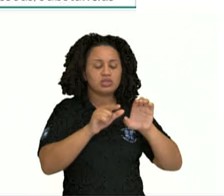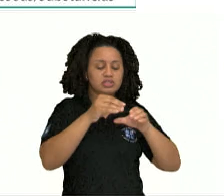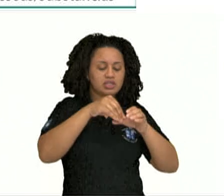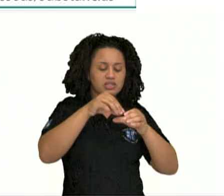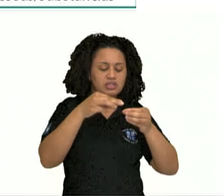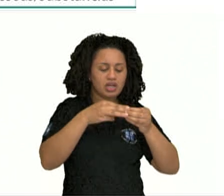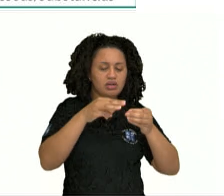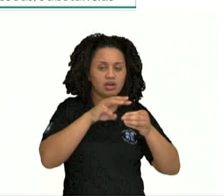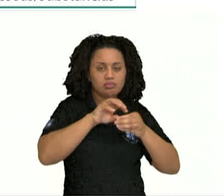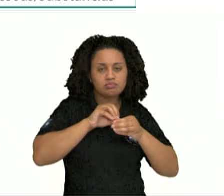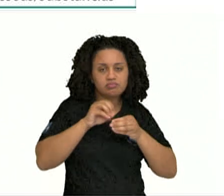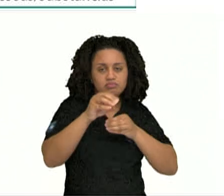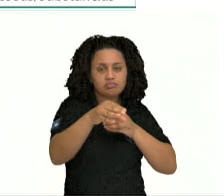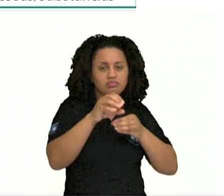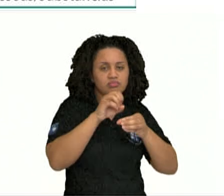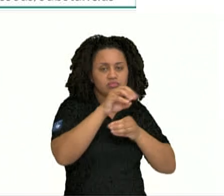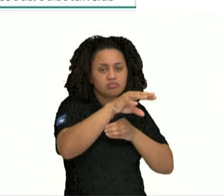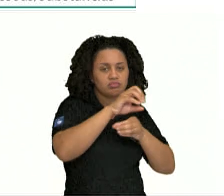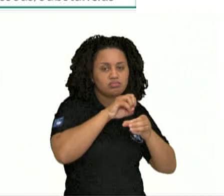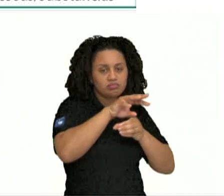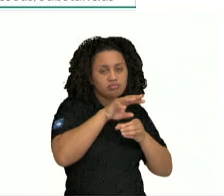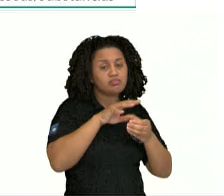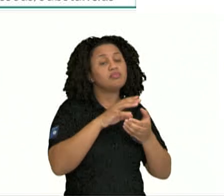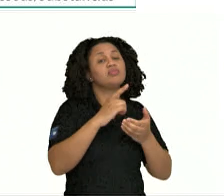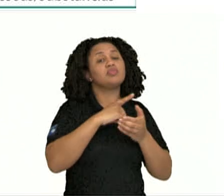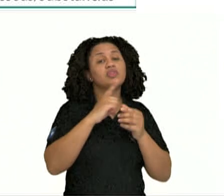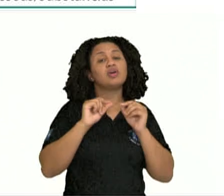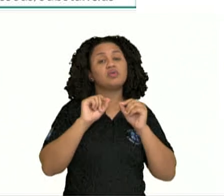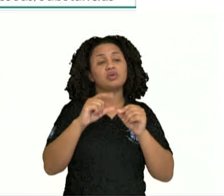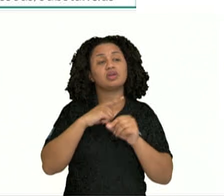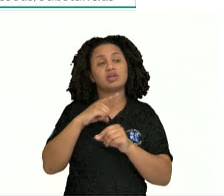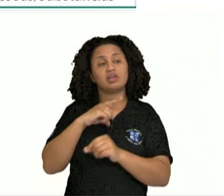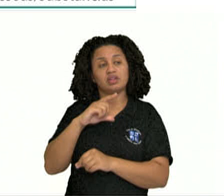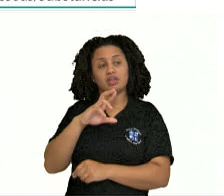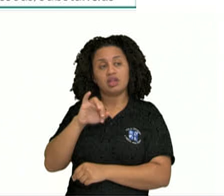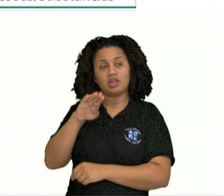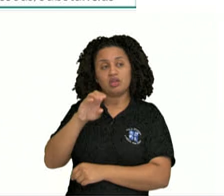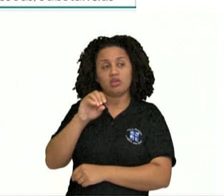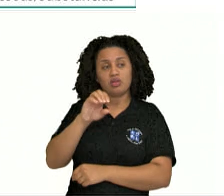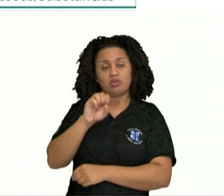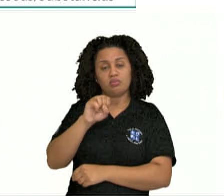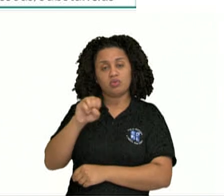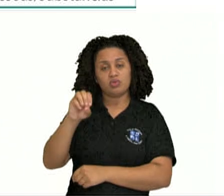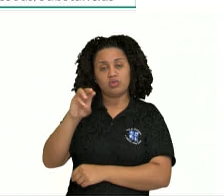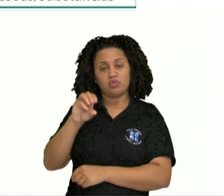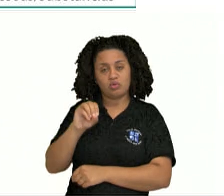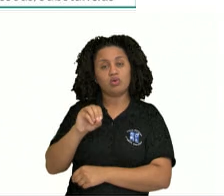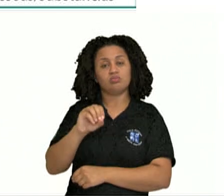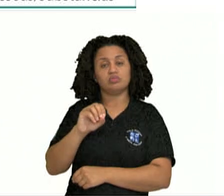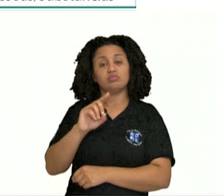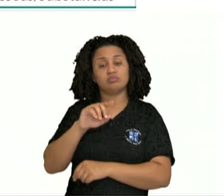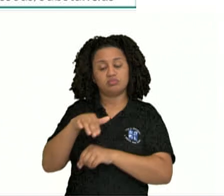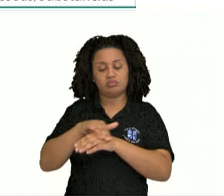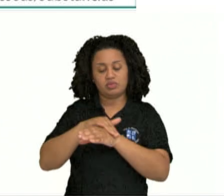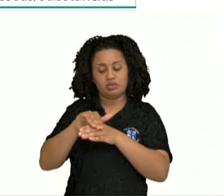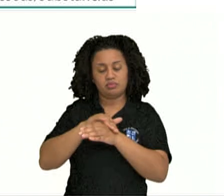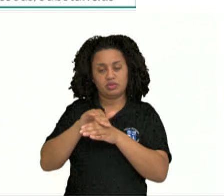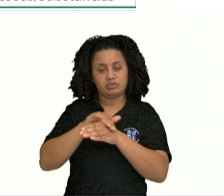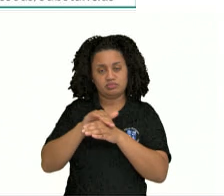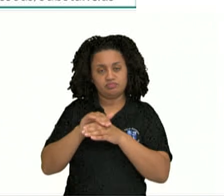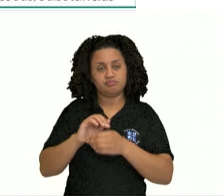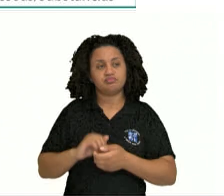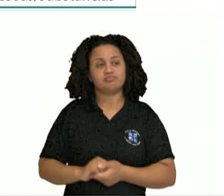célula mas aí nós vamos ter aquele que vai vai ter ribossomos aderidos a sua membrana e vamos chamar ele de